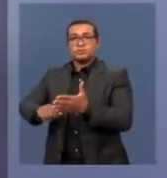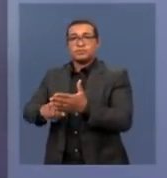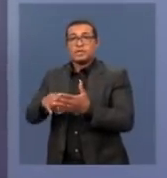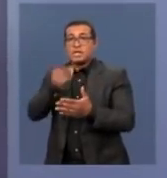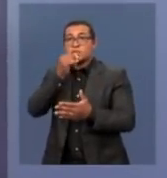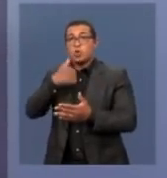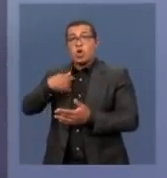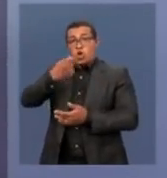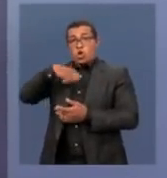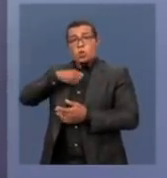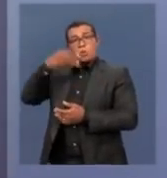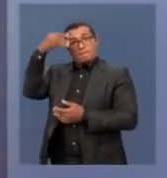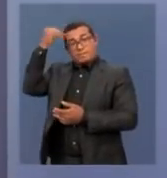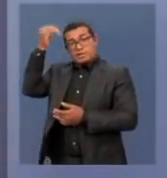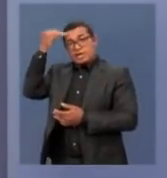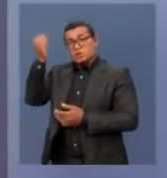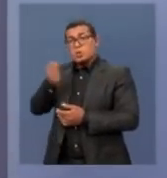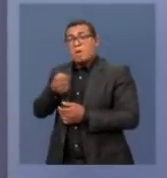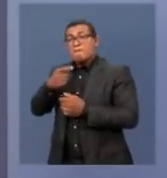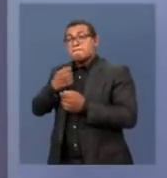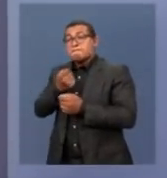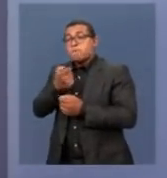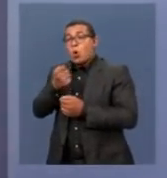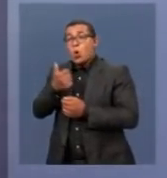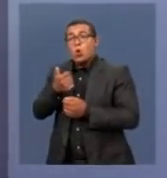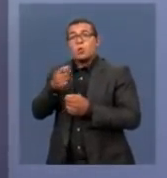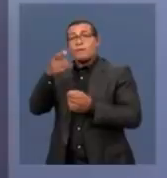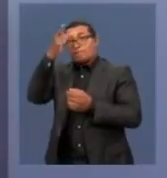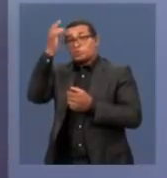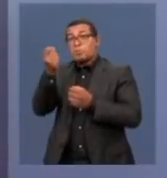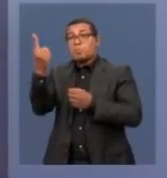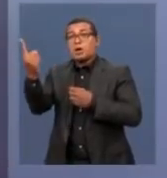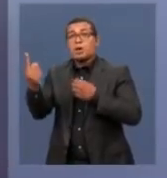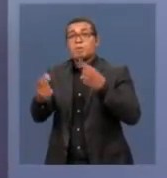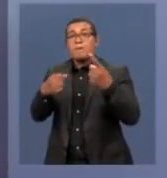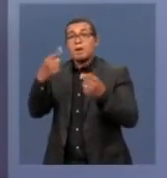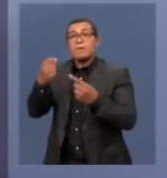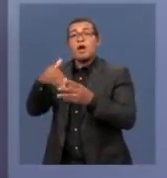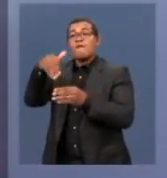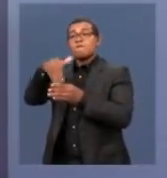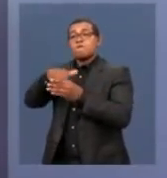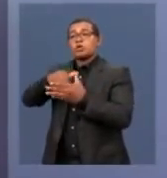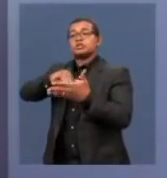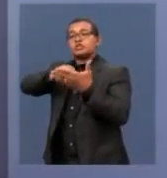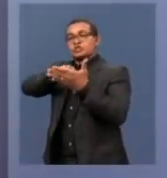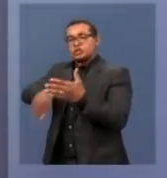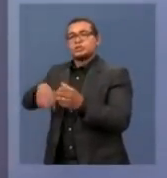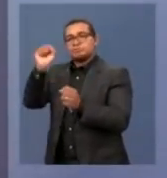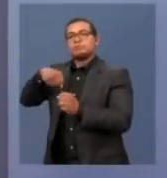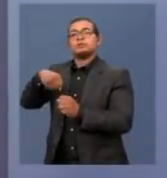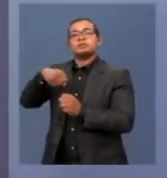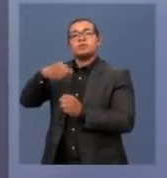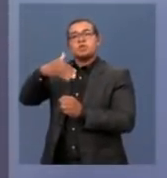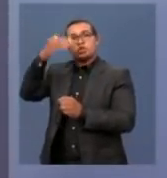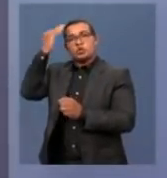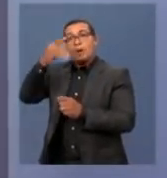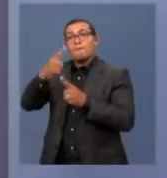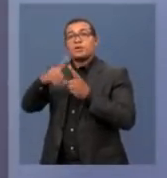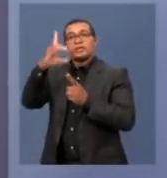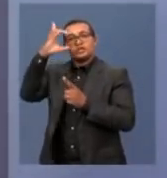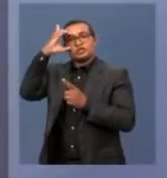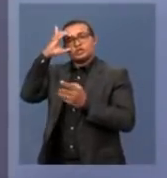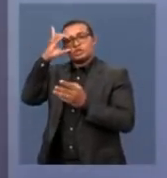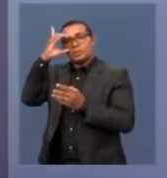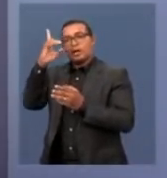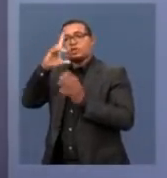vezes pra afastar michel temer mas não voltou para afastar a dilma porque ela ladrão foi substituído por outro ladrão mas